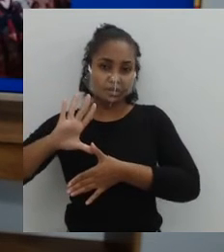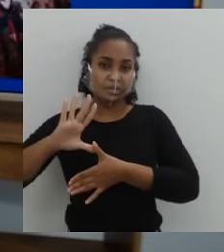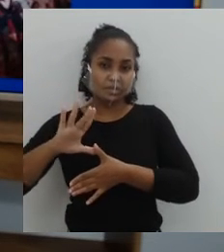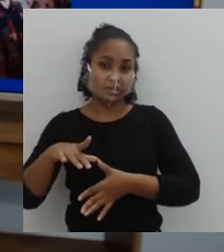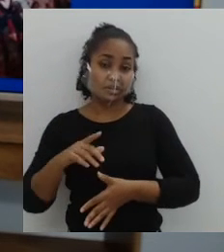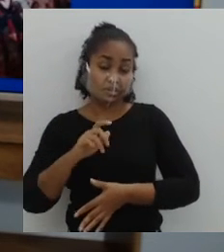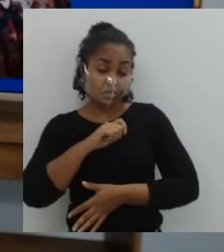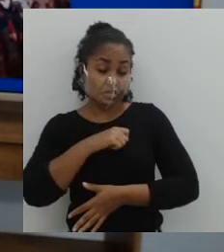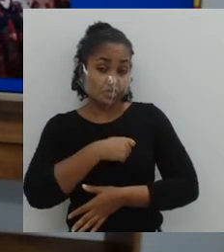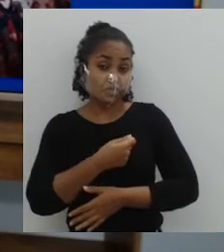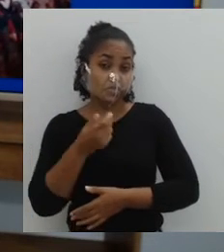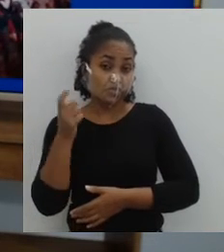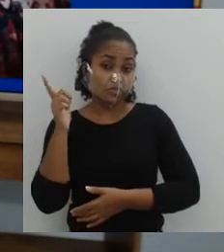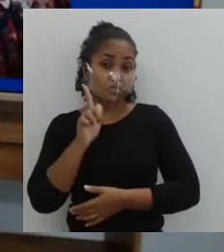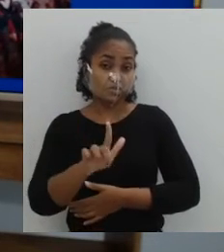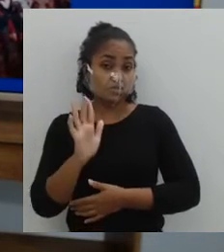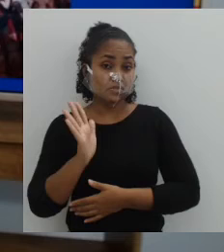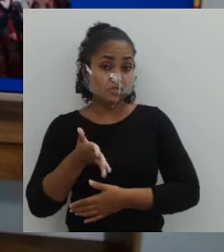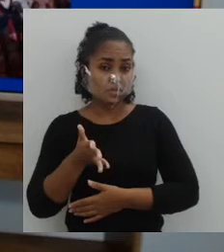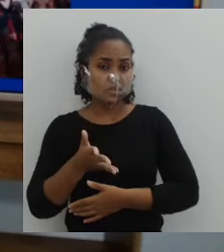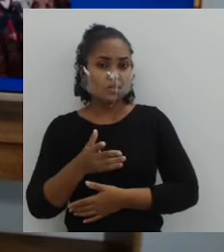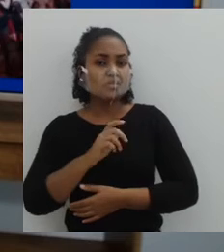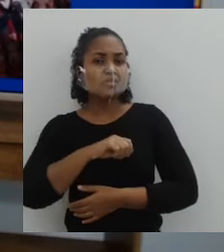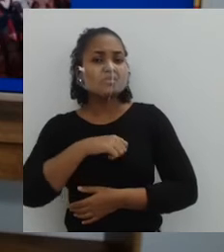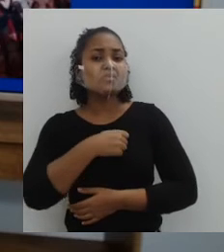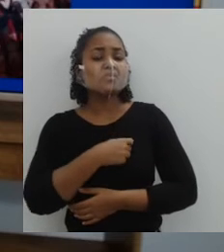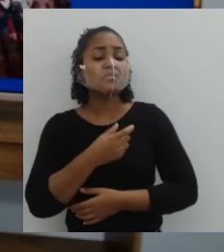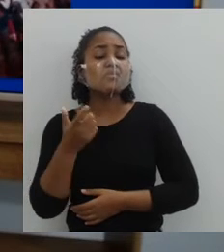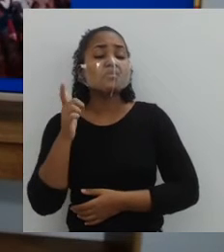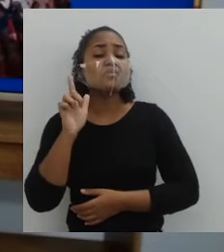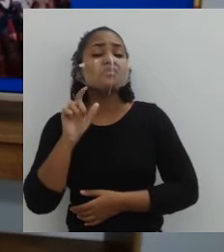na América. Então, o que é que os espanhóis têm na América?